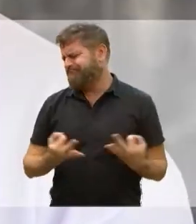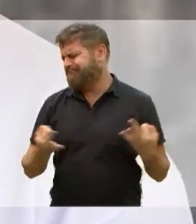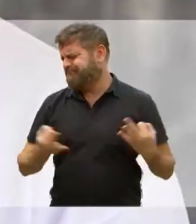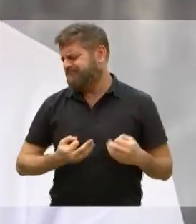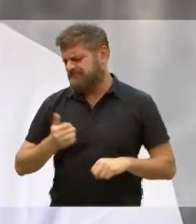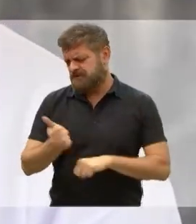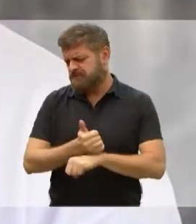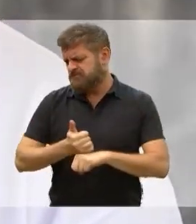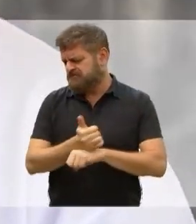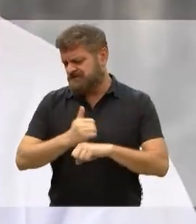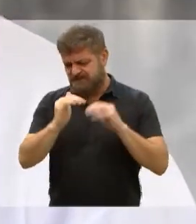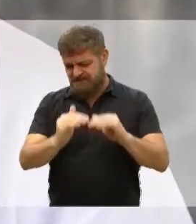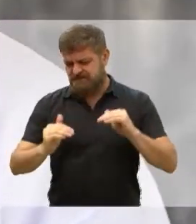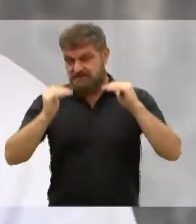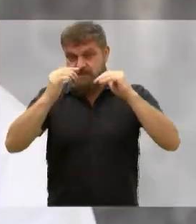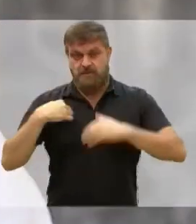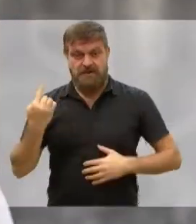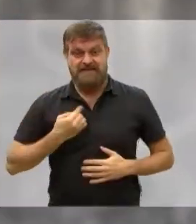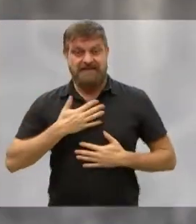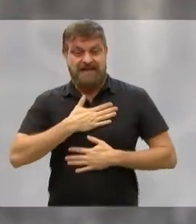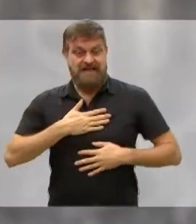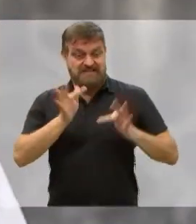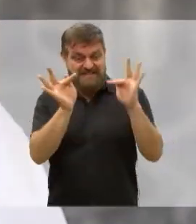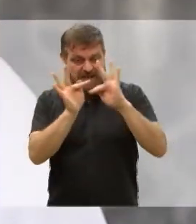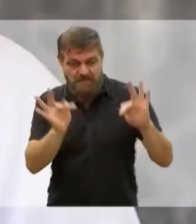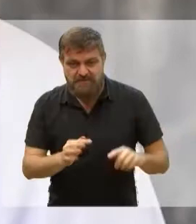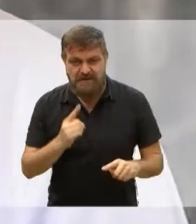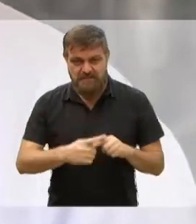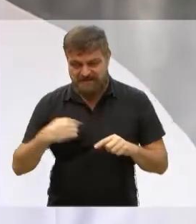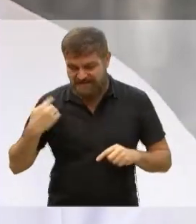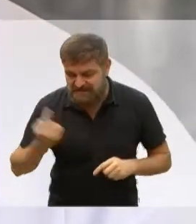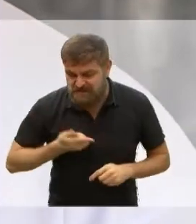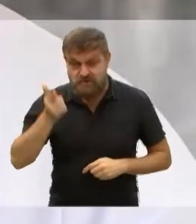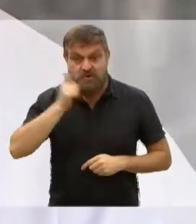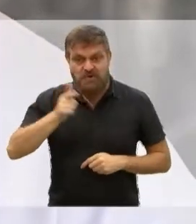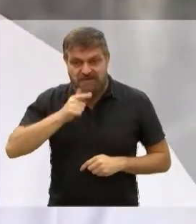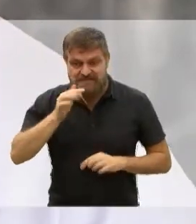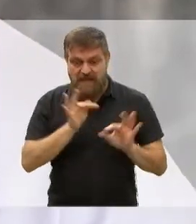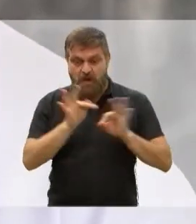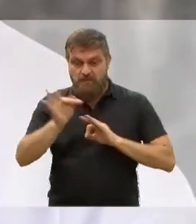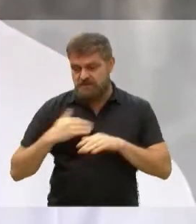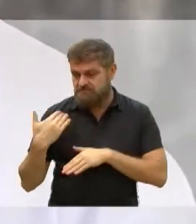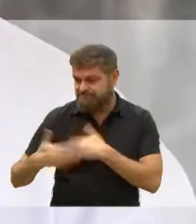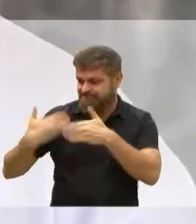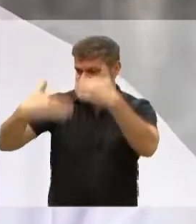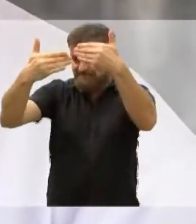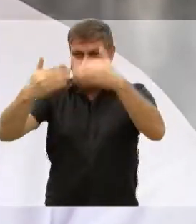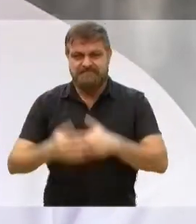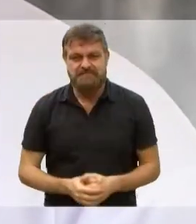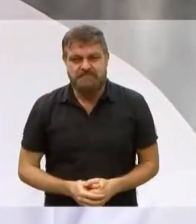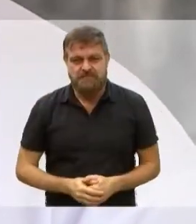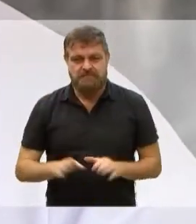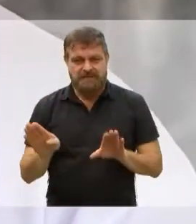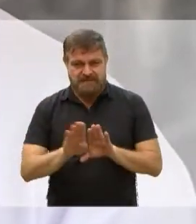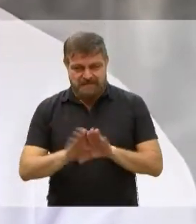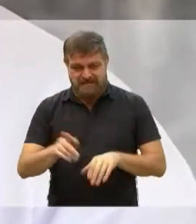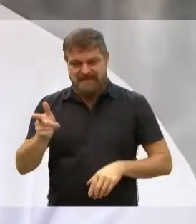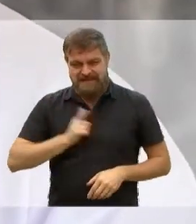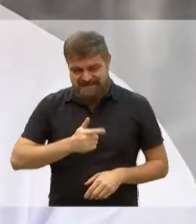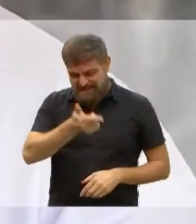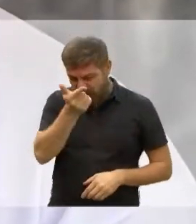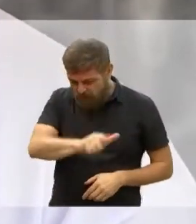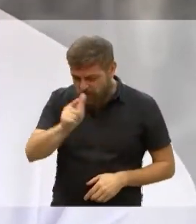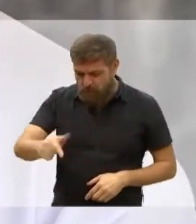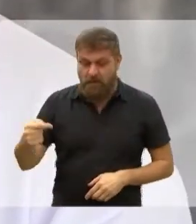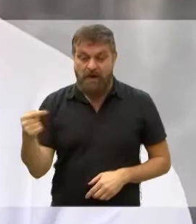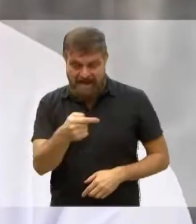que fazem e a gente está muito feliz de estar podendo desenvolver esse novo projeto. Além desses projetos, todos